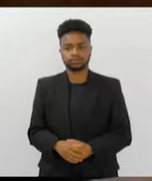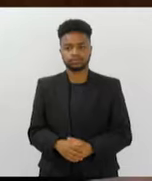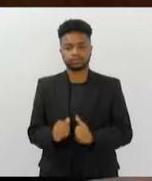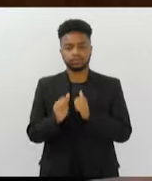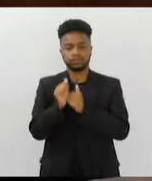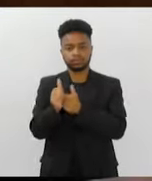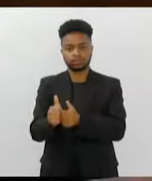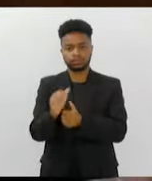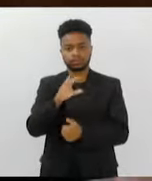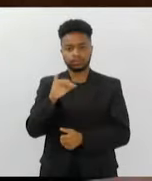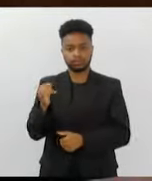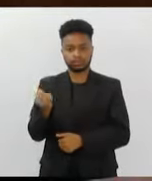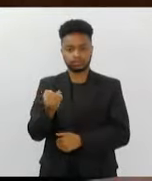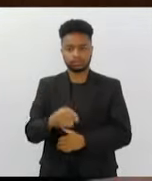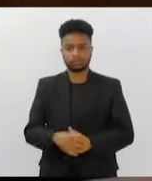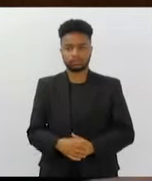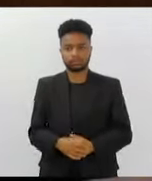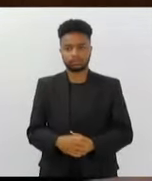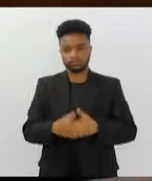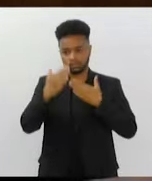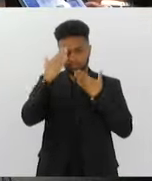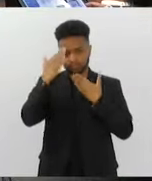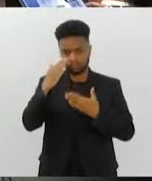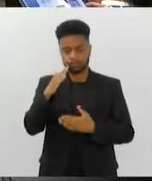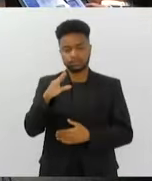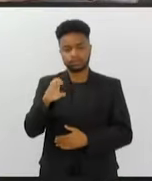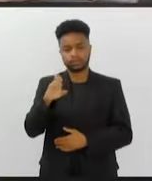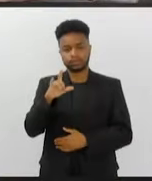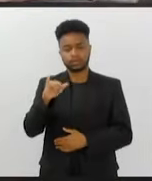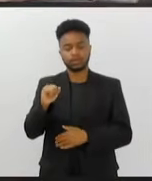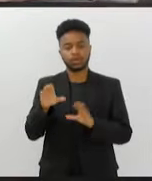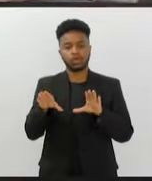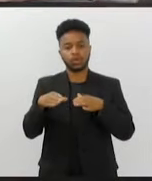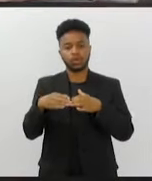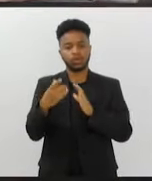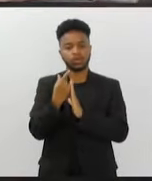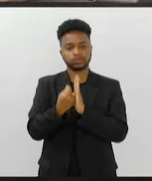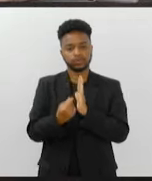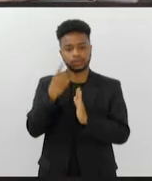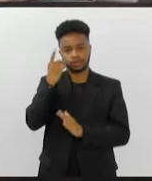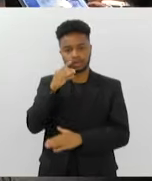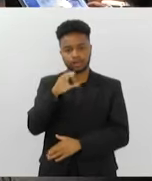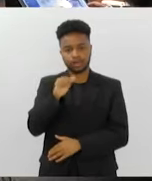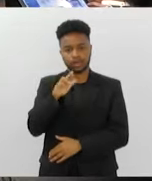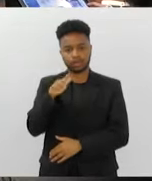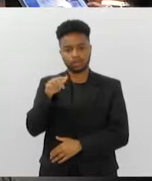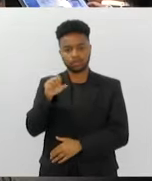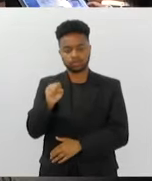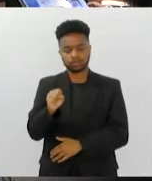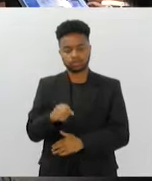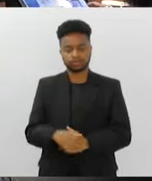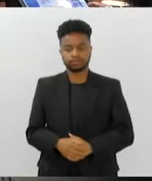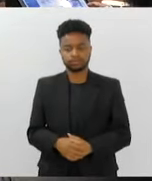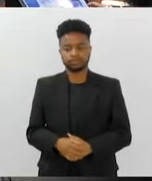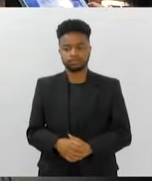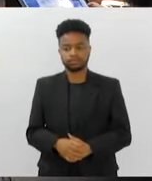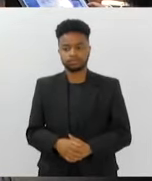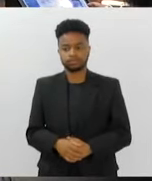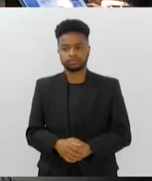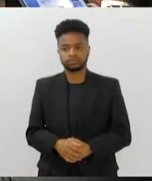Acompanho o parecer da CCJ. Muito obrigado, Célia. Pela Comissão de Orçamento, deputado Carlos Macedo, por favor.